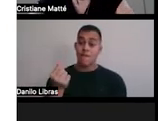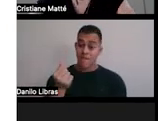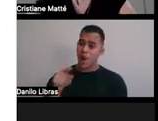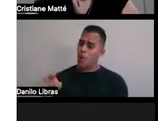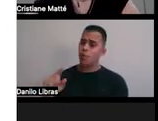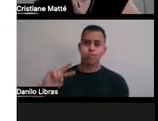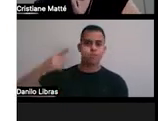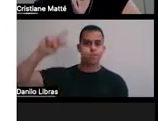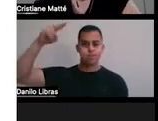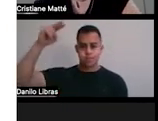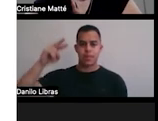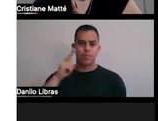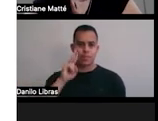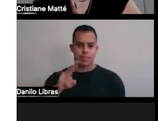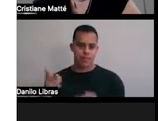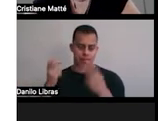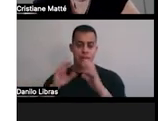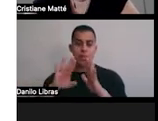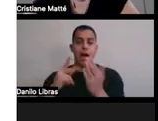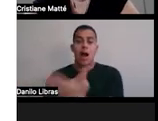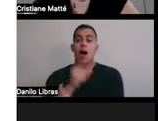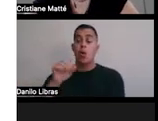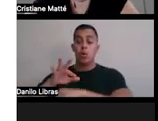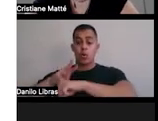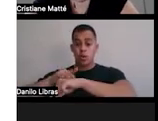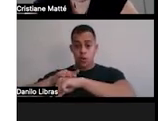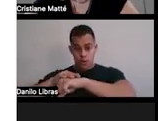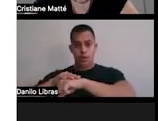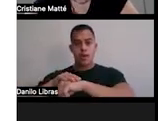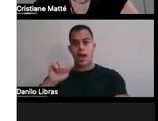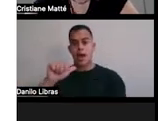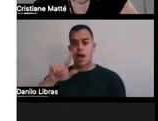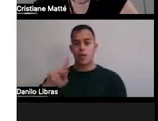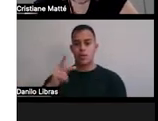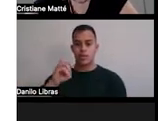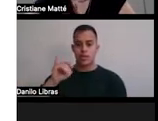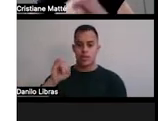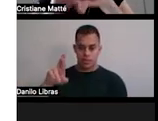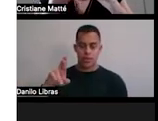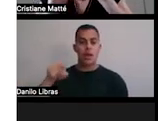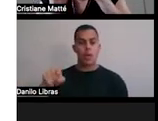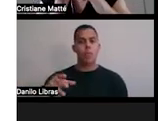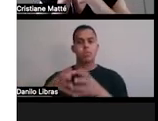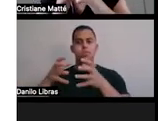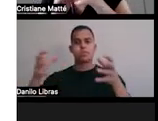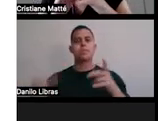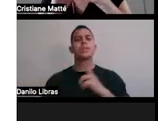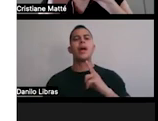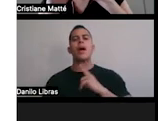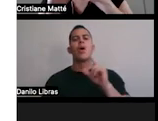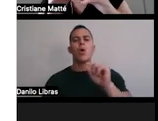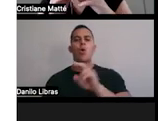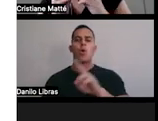vendo, né? Mas o que acontece na doença de Alzheimer, então? Com a progressão da doença de Alzheimer, a gente tem o que a gente chama de shrinking, que